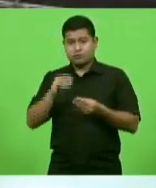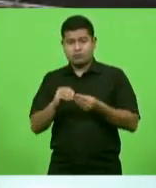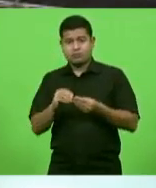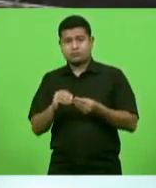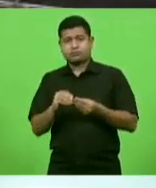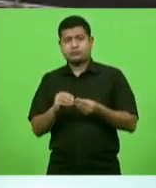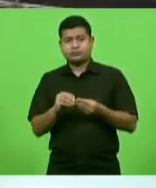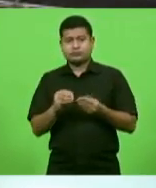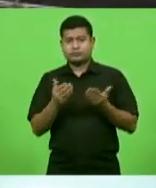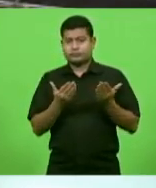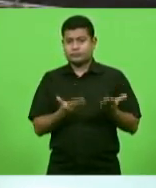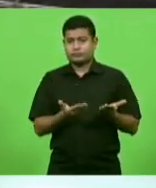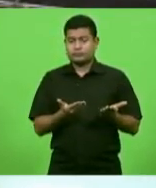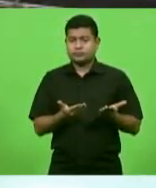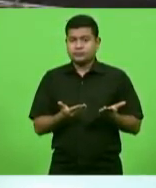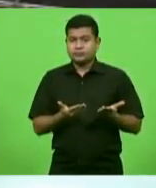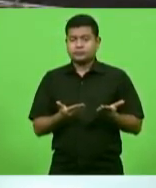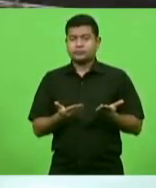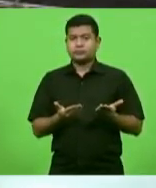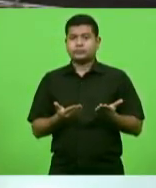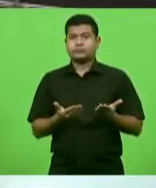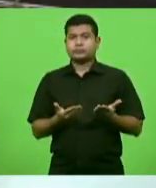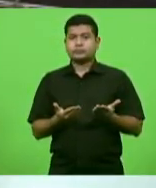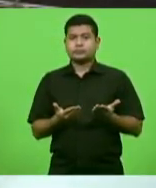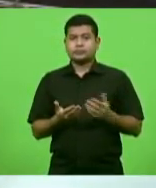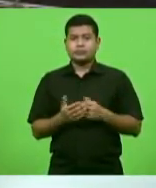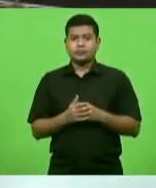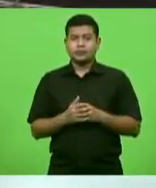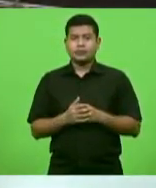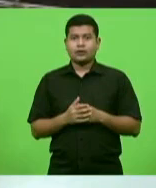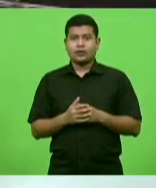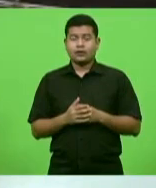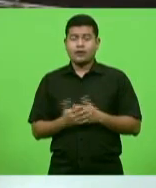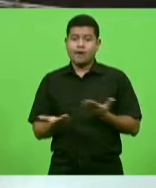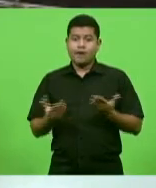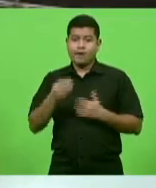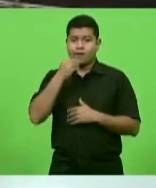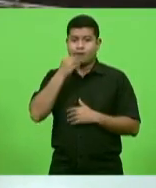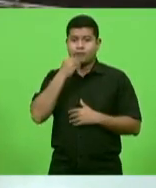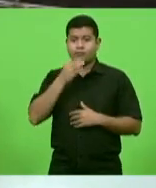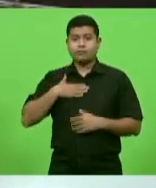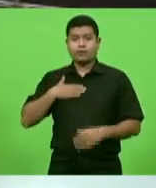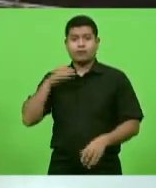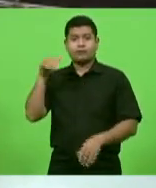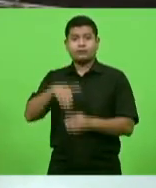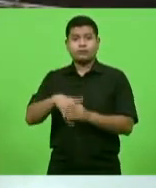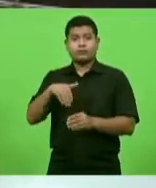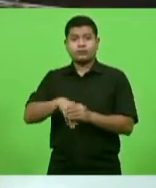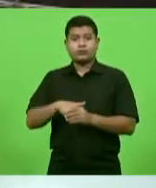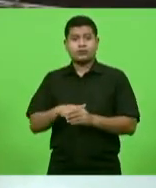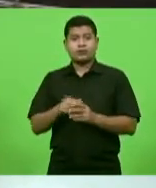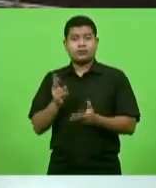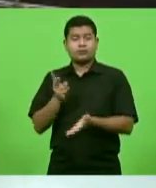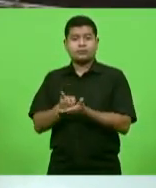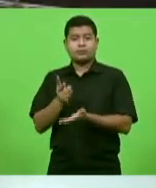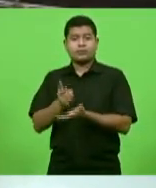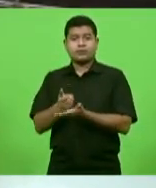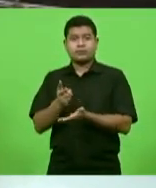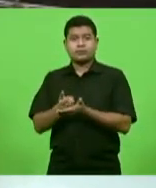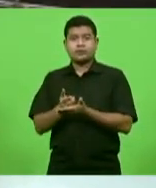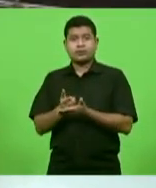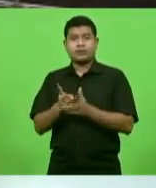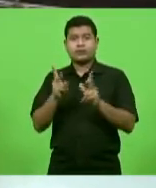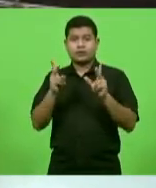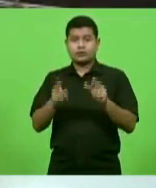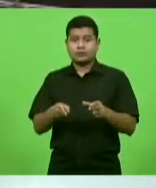o doce pato supervenientes e obviamente que o meu voto e se manter ia